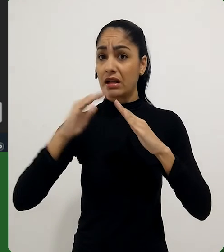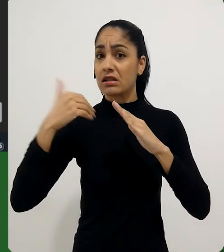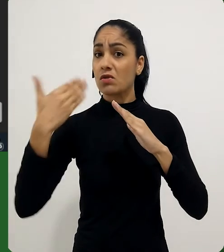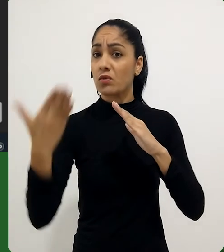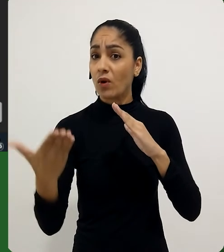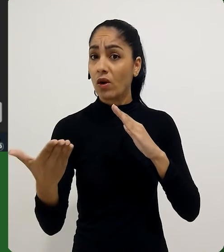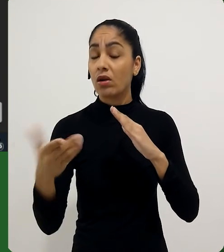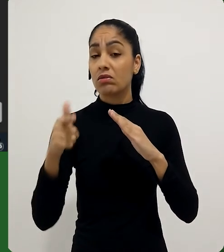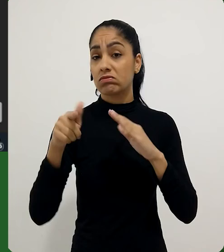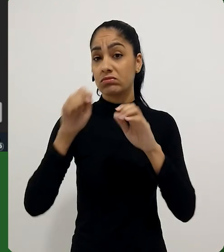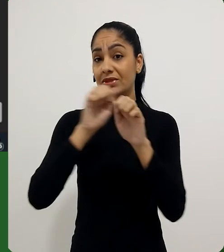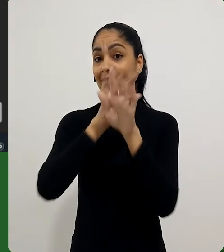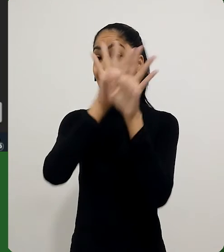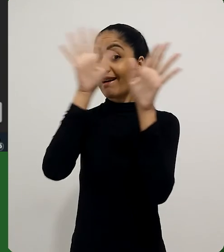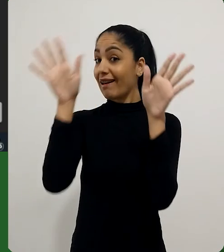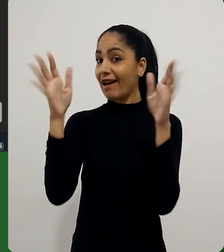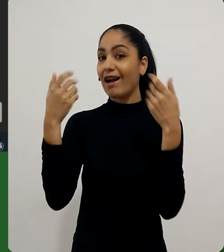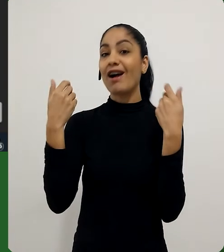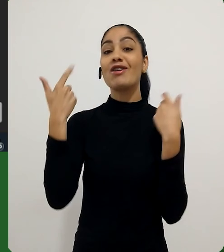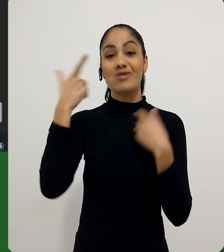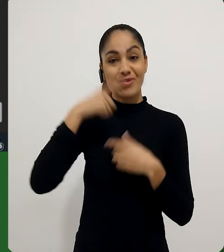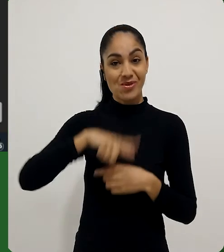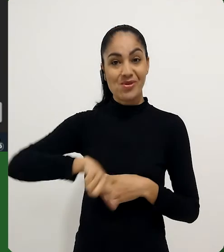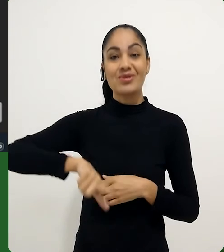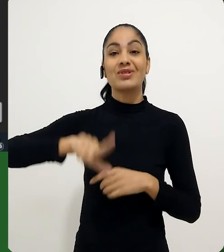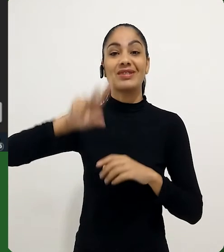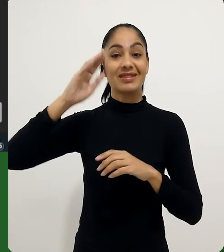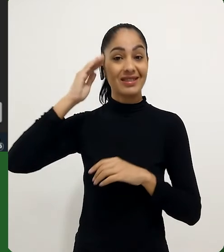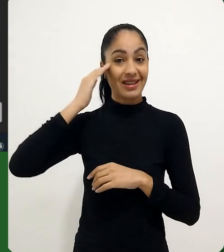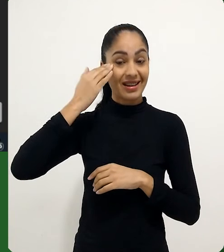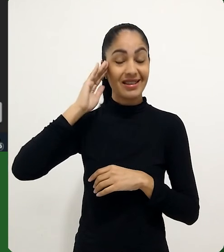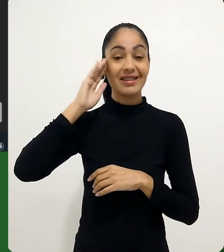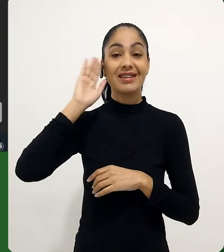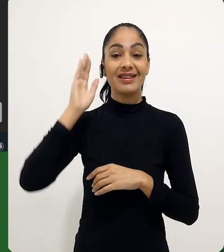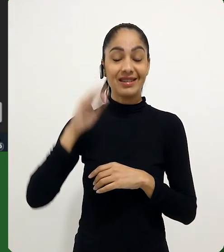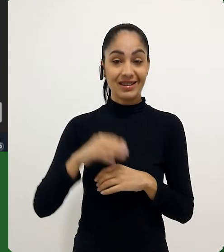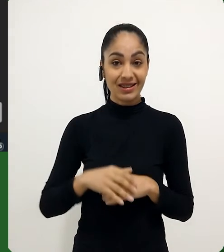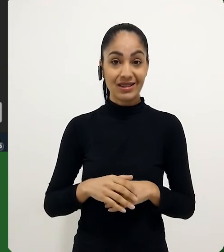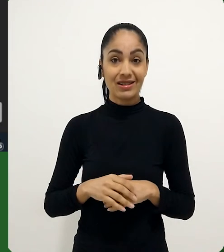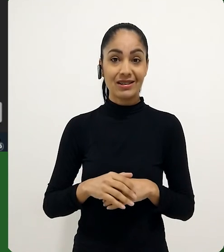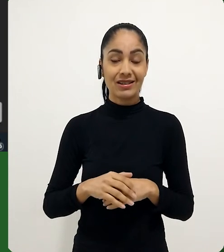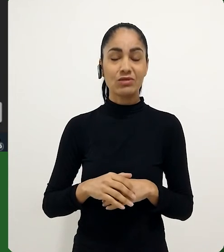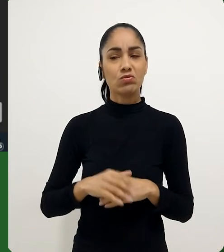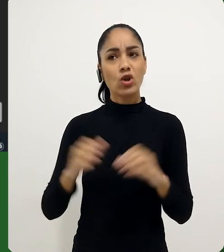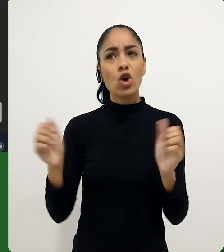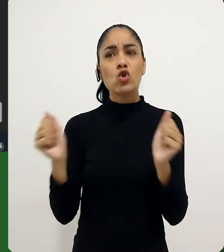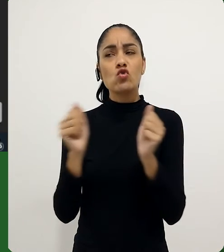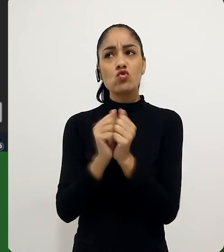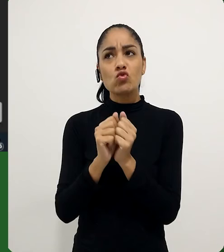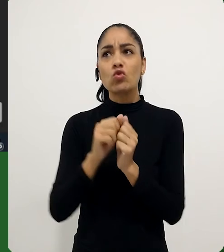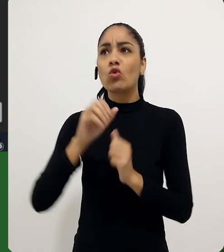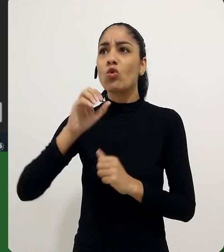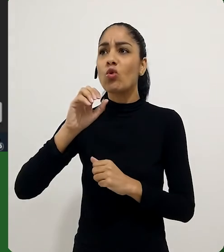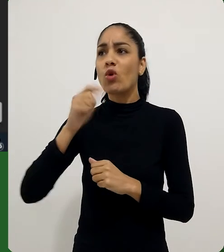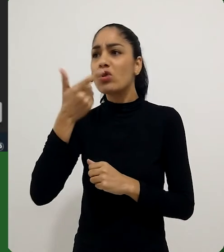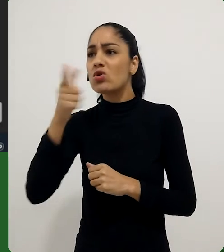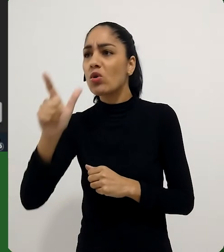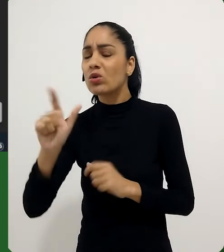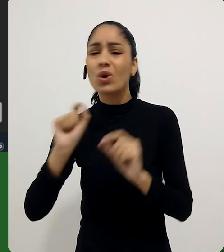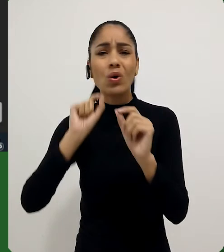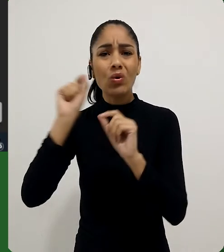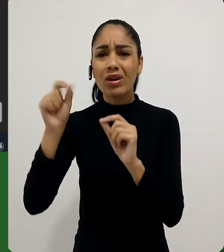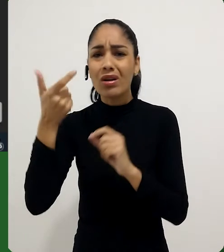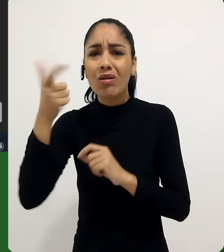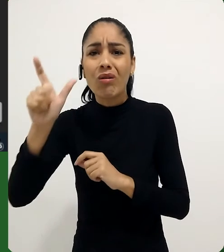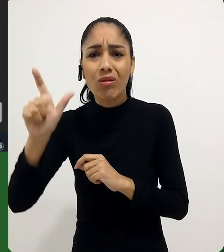qualquer parte do quintal. Então, aqui já está claro para qualquer leitor, né? Junto com as outras. Outras